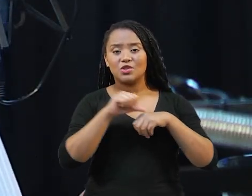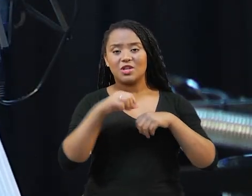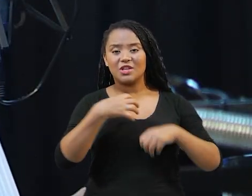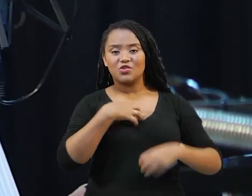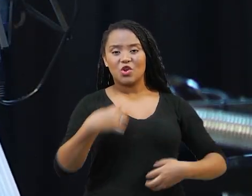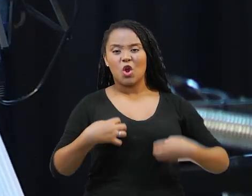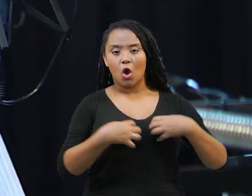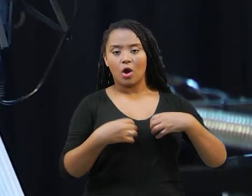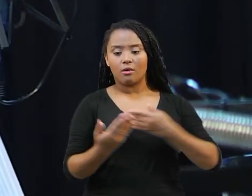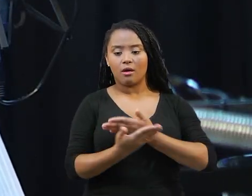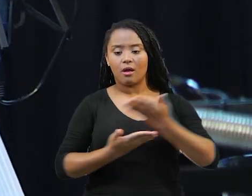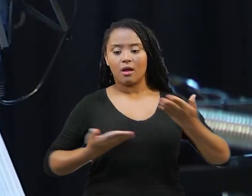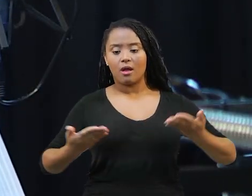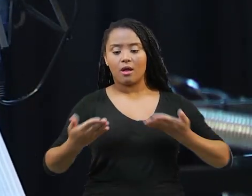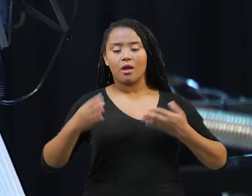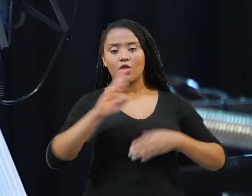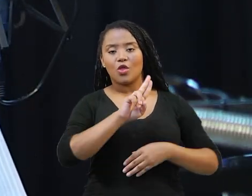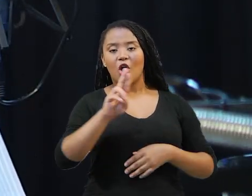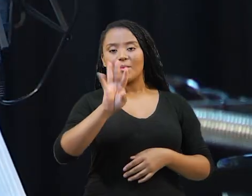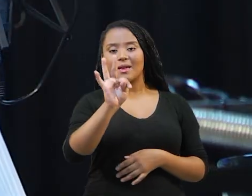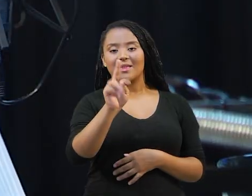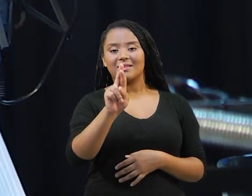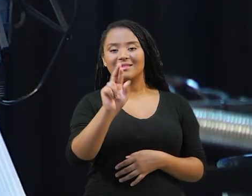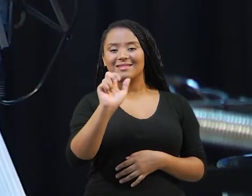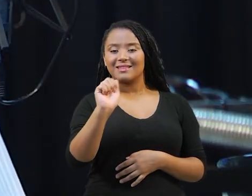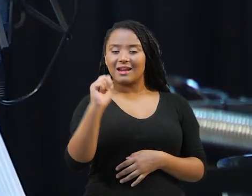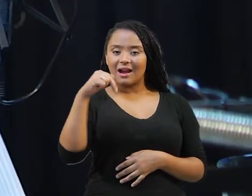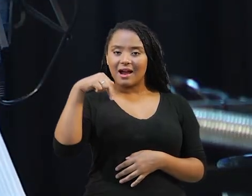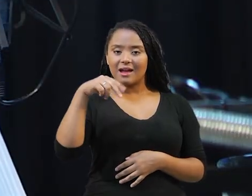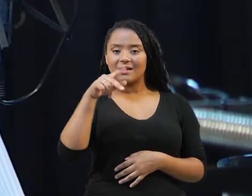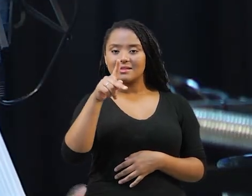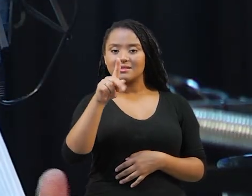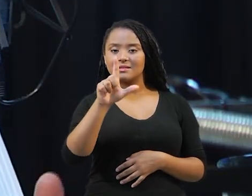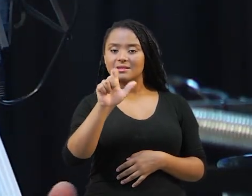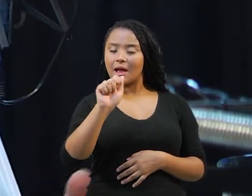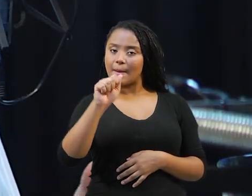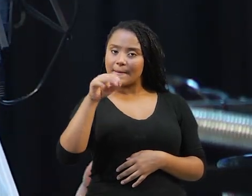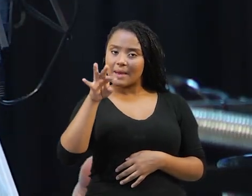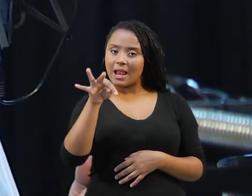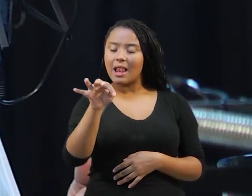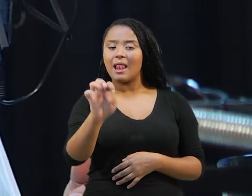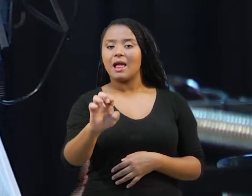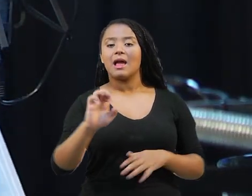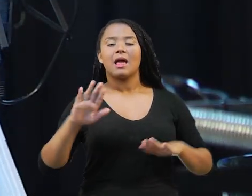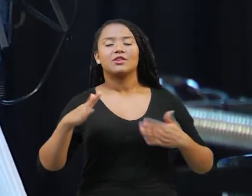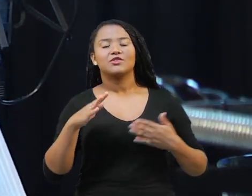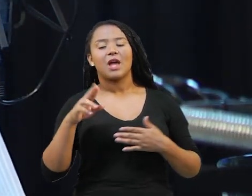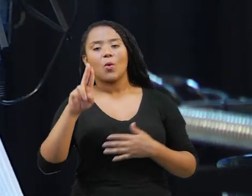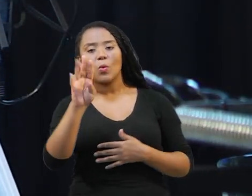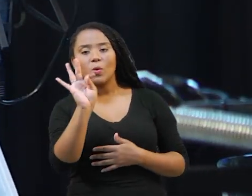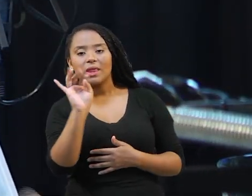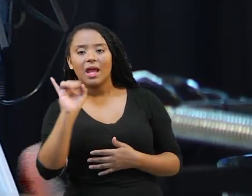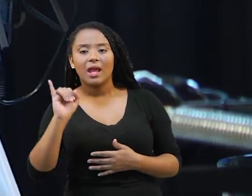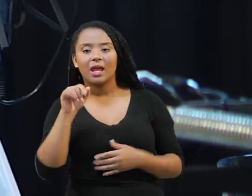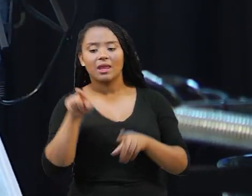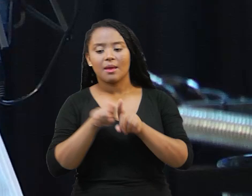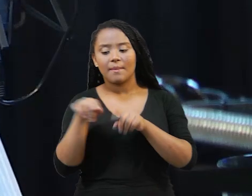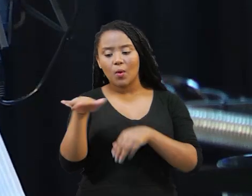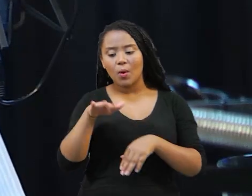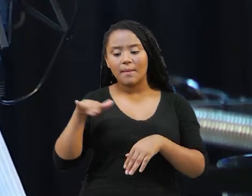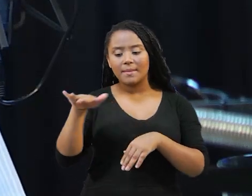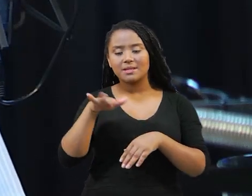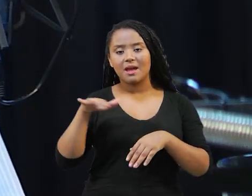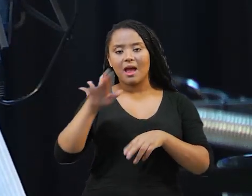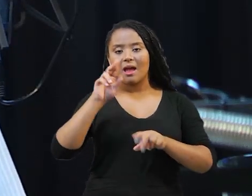Então, aquelas certezas que tem que ter. Então, em cima disso, em UTI, nesse ambiente do trauma, que o cirurgião